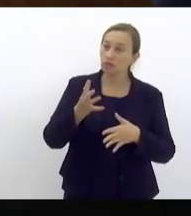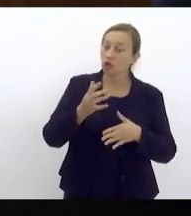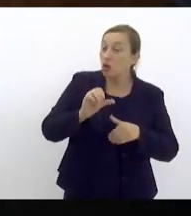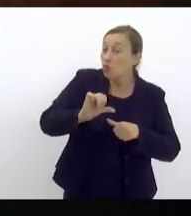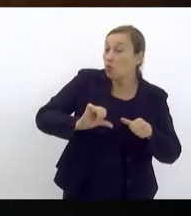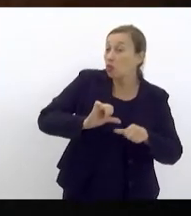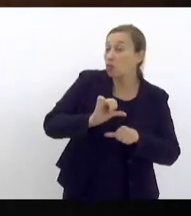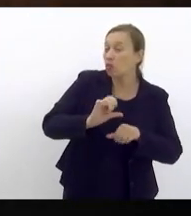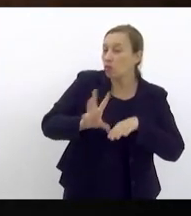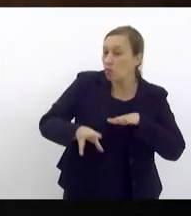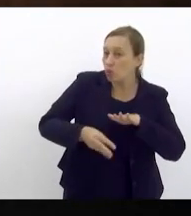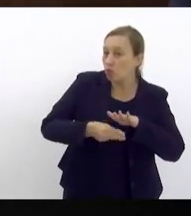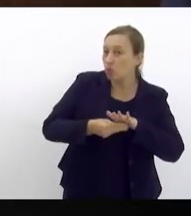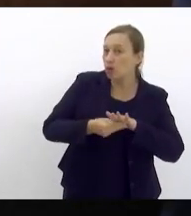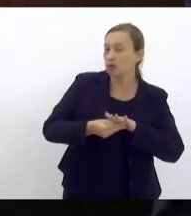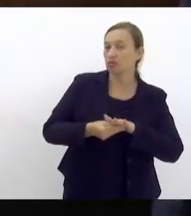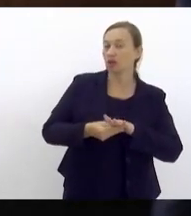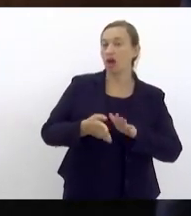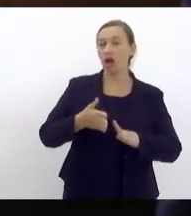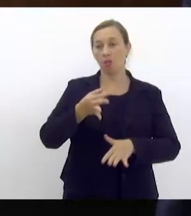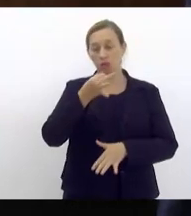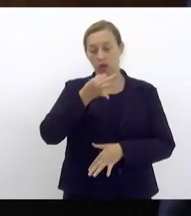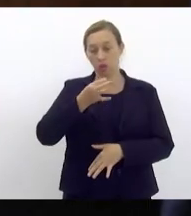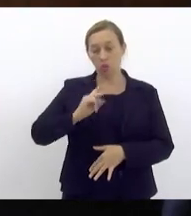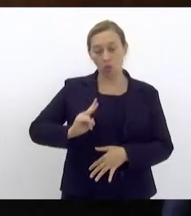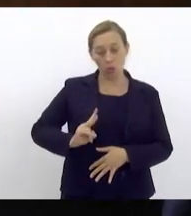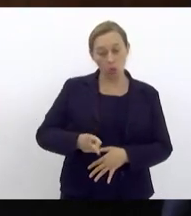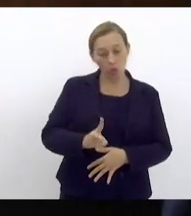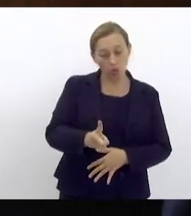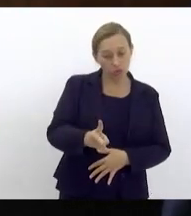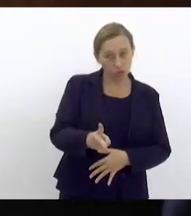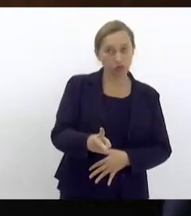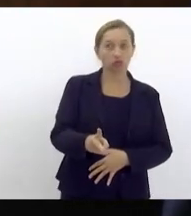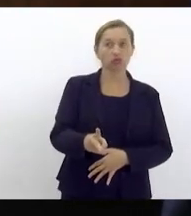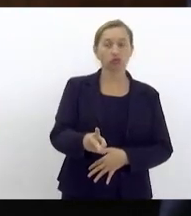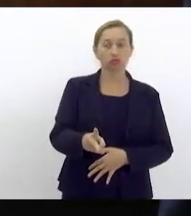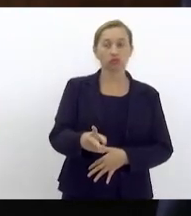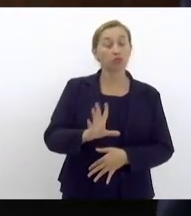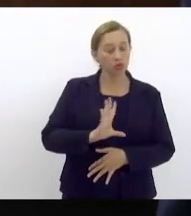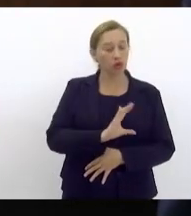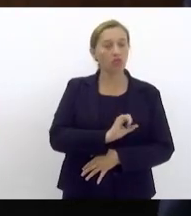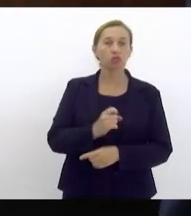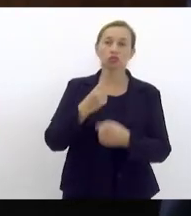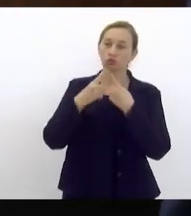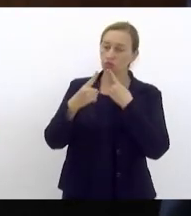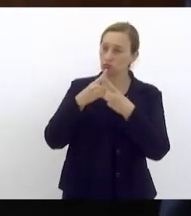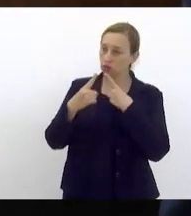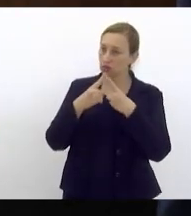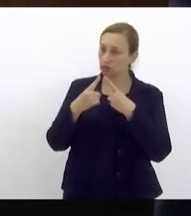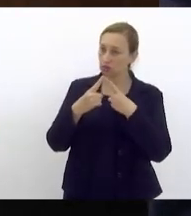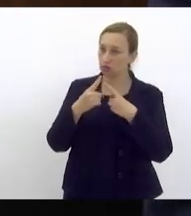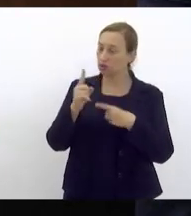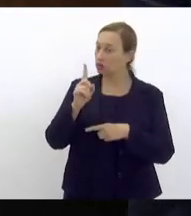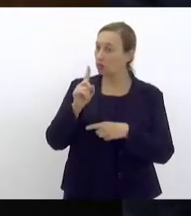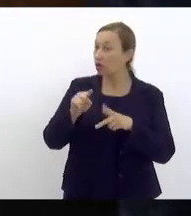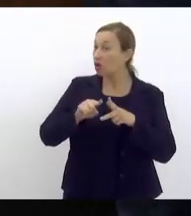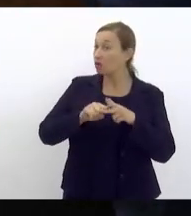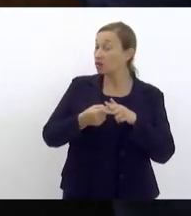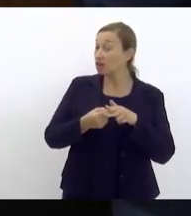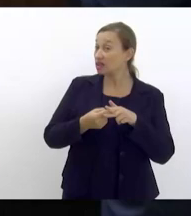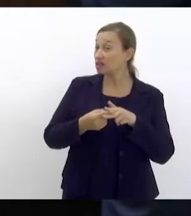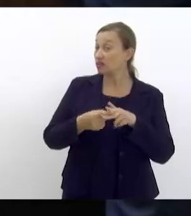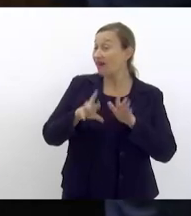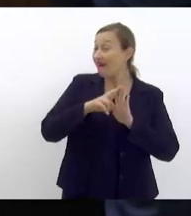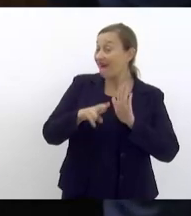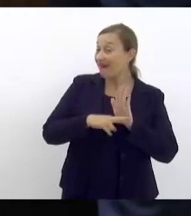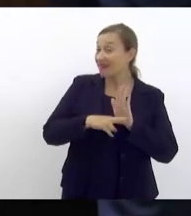continuo sustentando pra mim tá pacificada vamos fazer a outra sessão mas continuo só por amor ao debate dizendo que não é alteração do Regimento